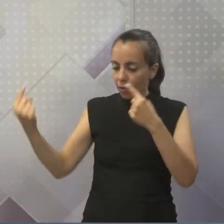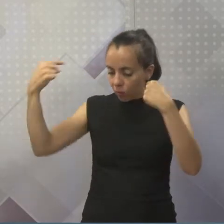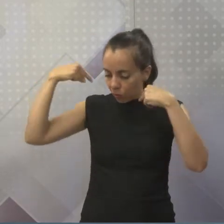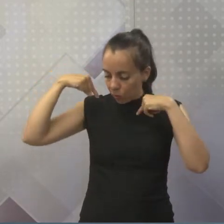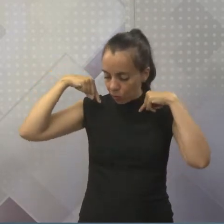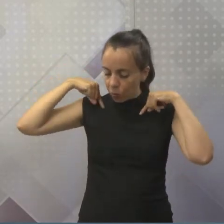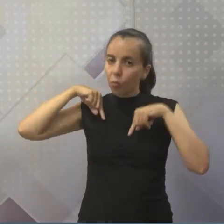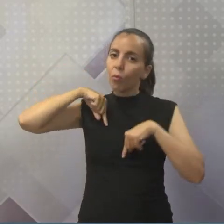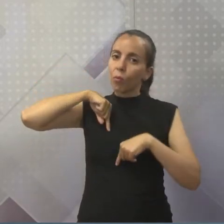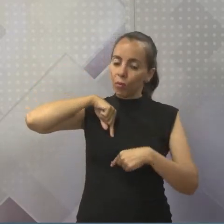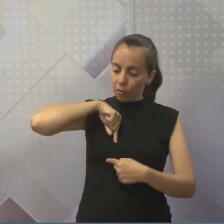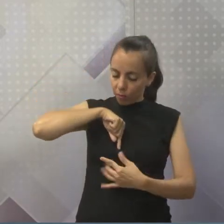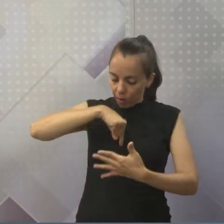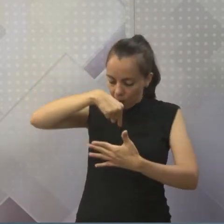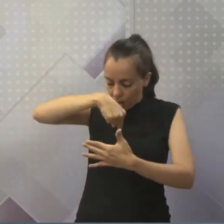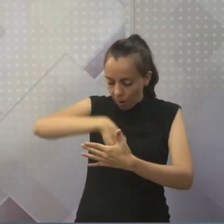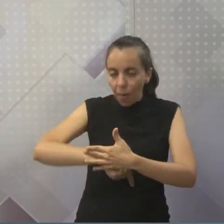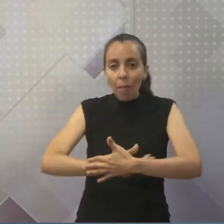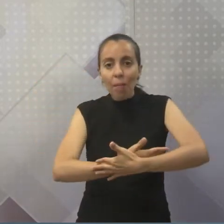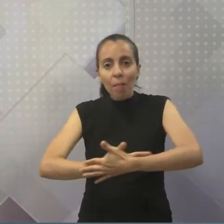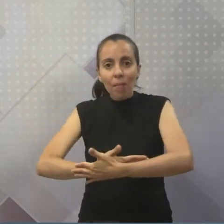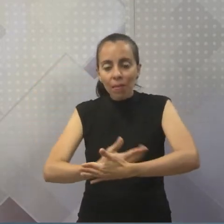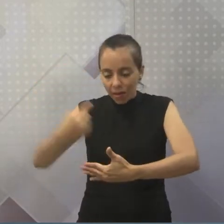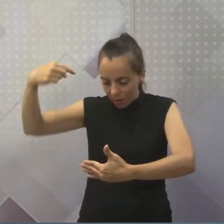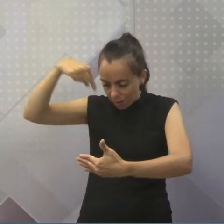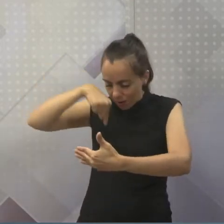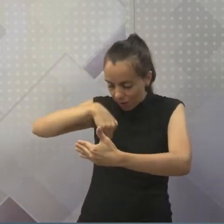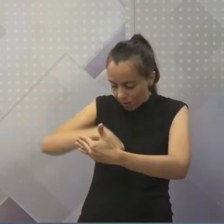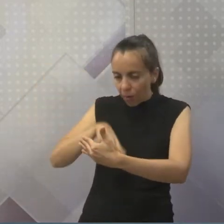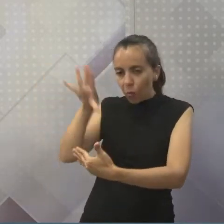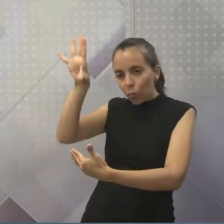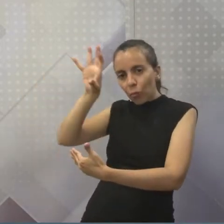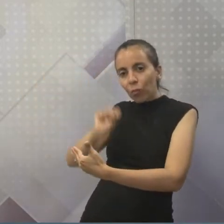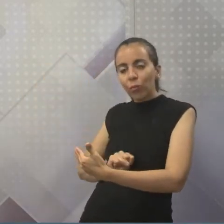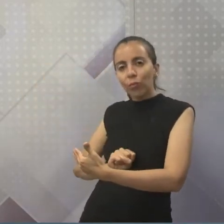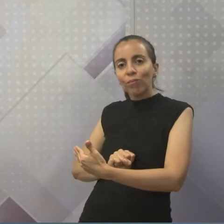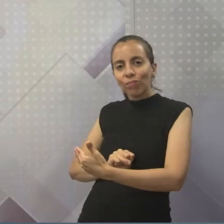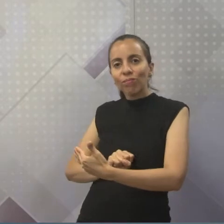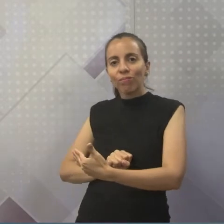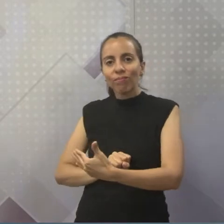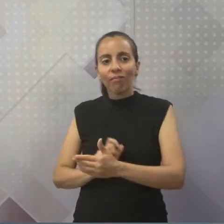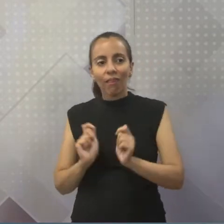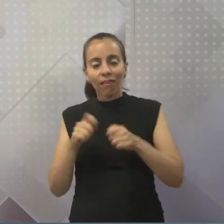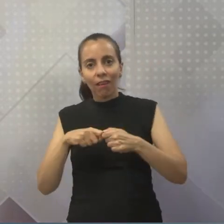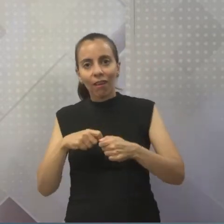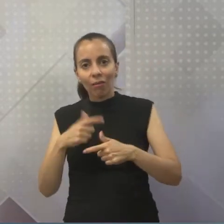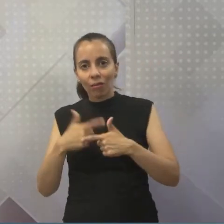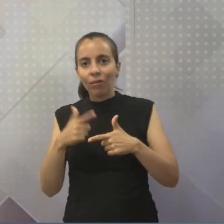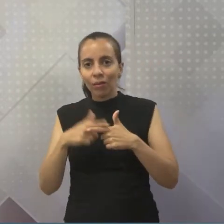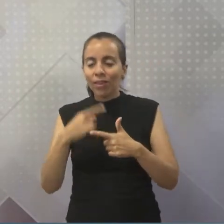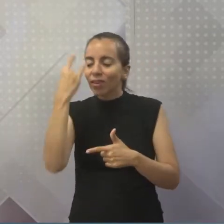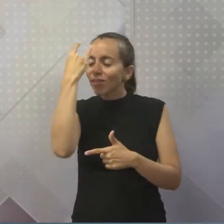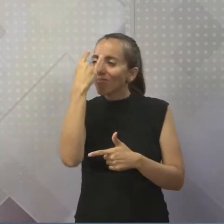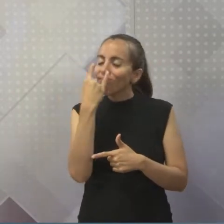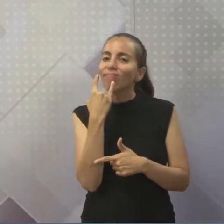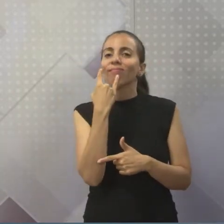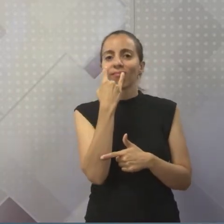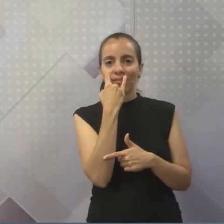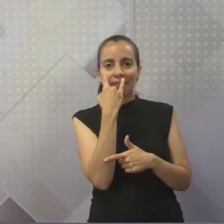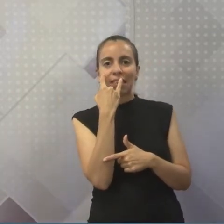alojar no filho, provocando diversos problemas, entre eles, por exemplo, a cegueira,